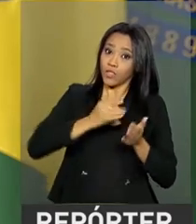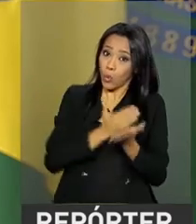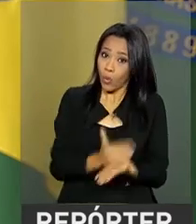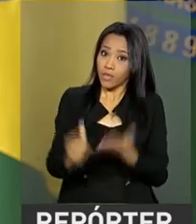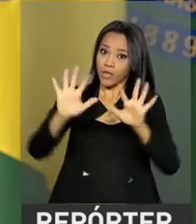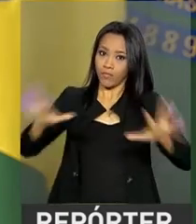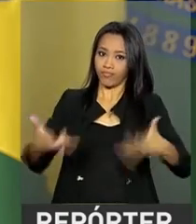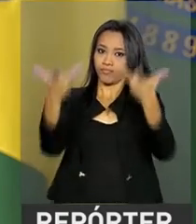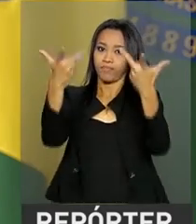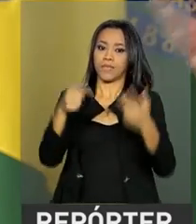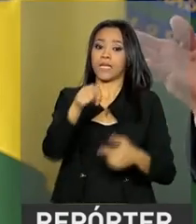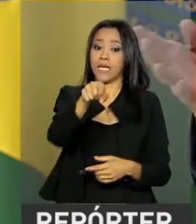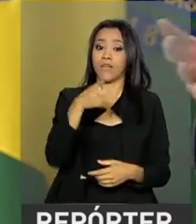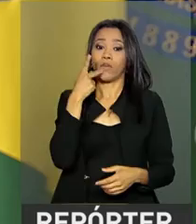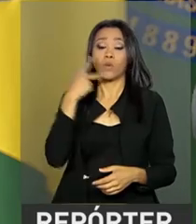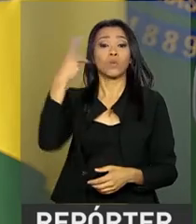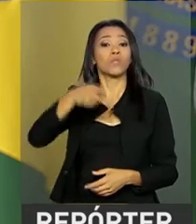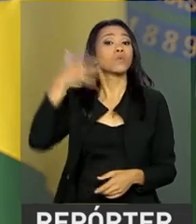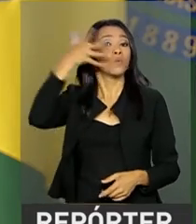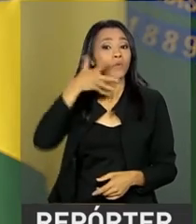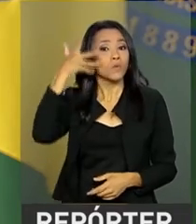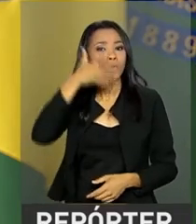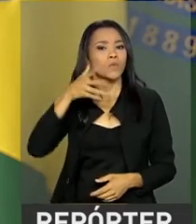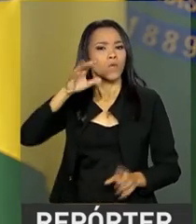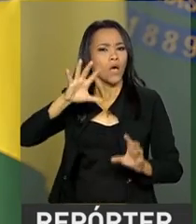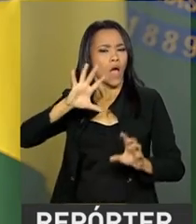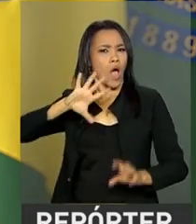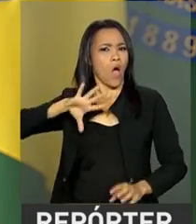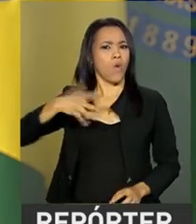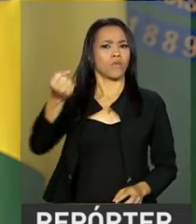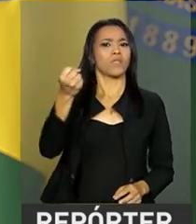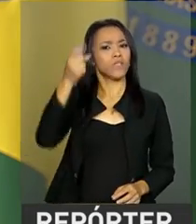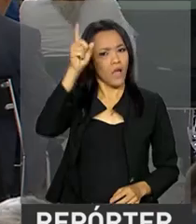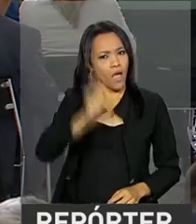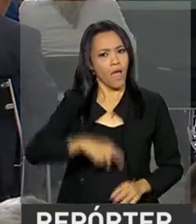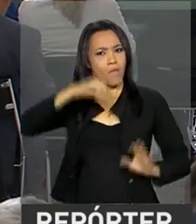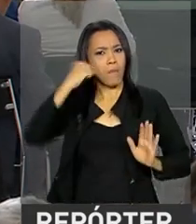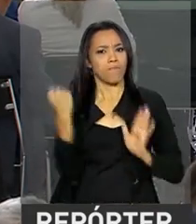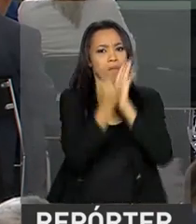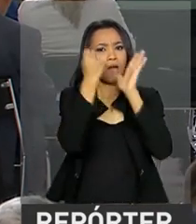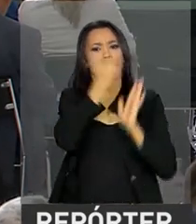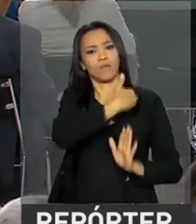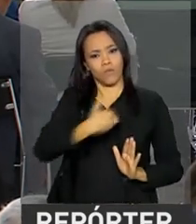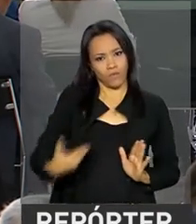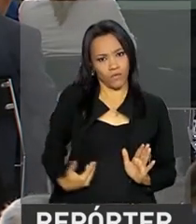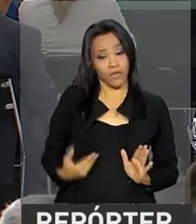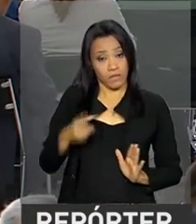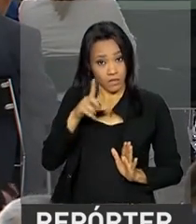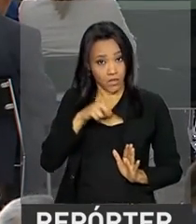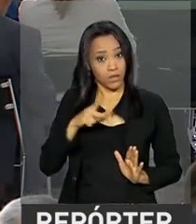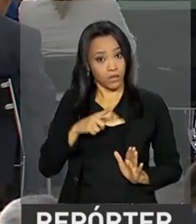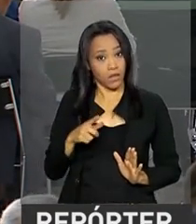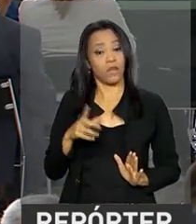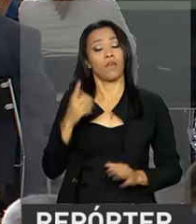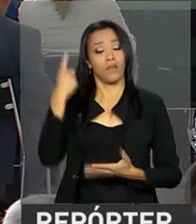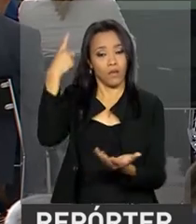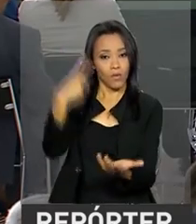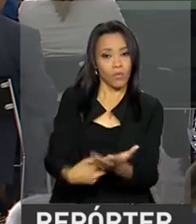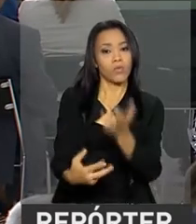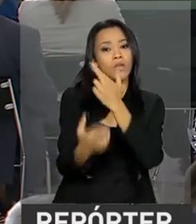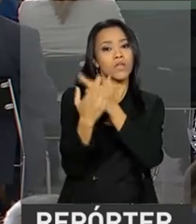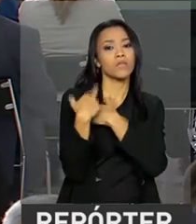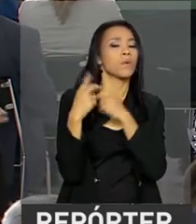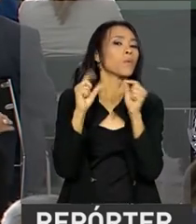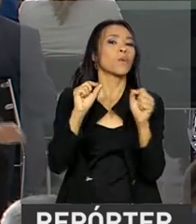em seu discurso, ele destacou que a ousadia é uma marca do governo e que busca, com responsabilidade, fazer